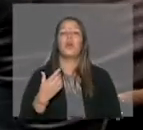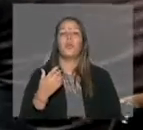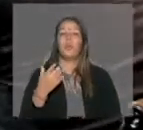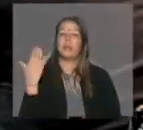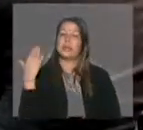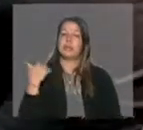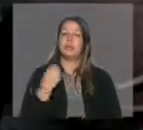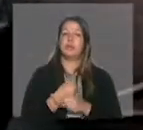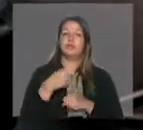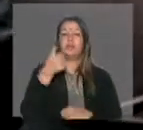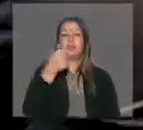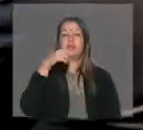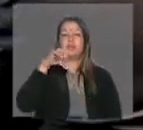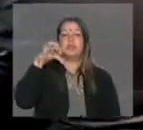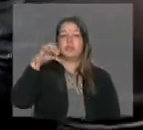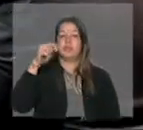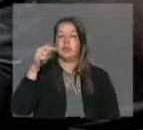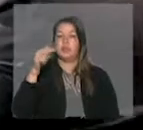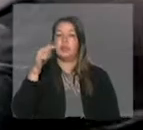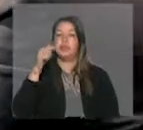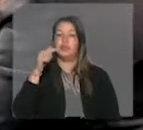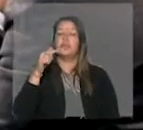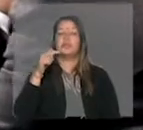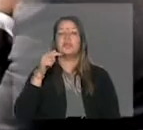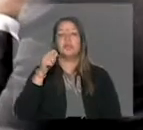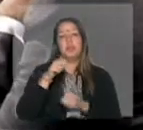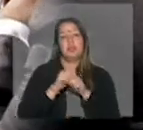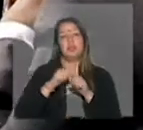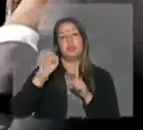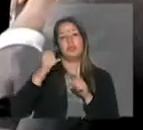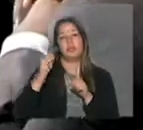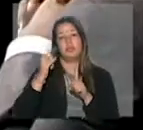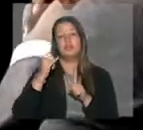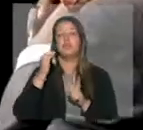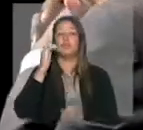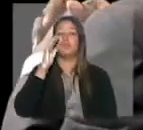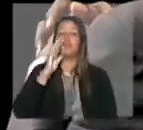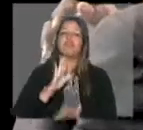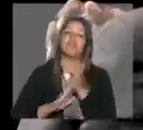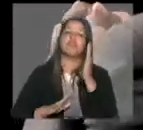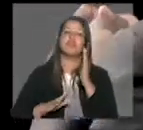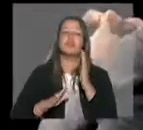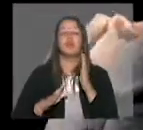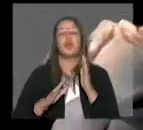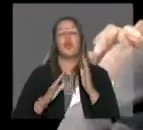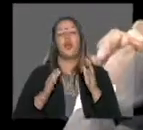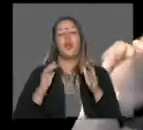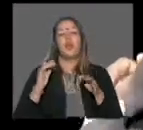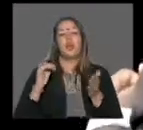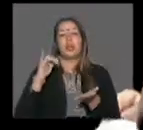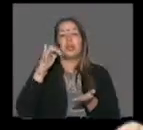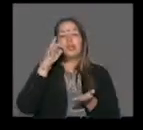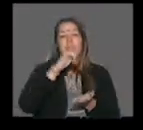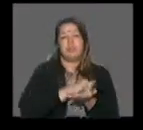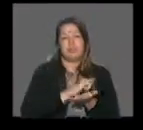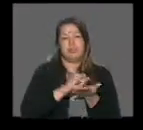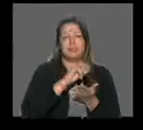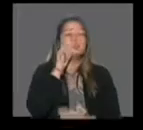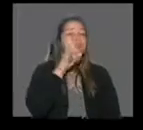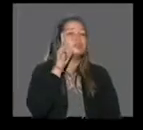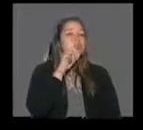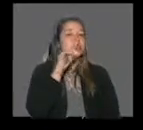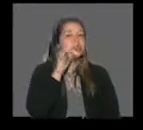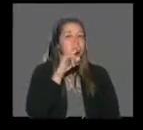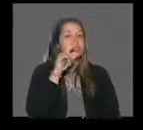em 97. Foi em janeiro de 97, eu tive uma oportunidade de ir a Washington, ganhei